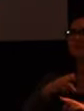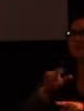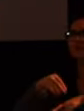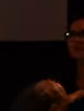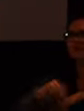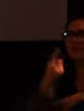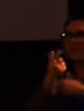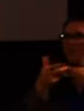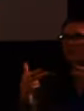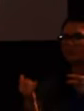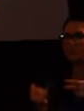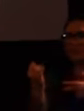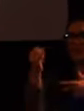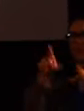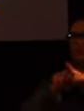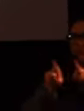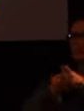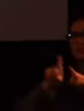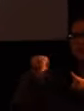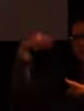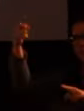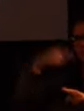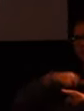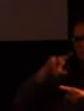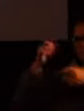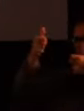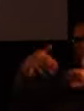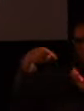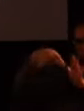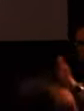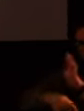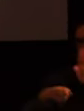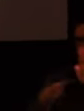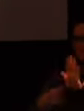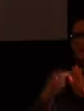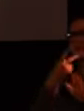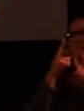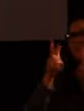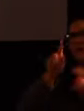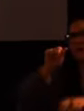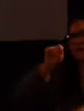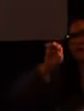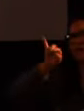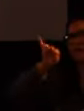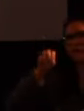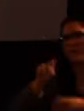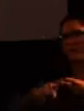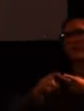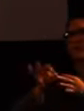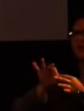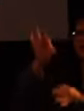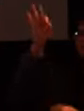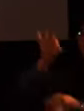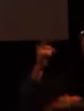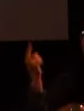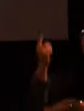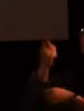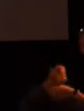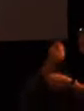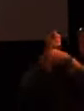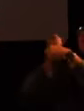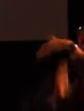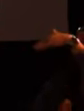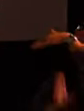coisa importante, a gente vai retomar lá na frente quando eu apresentar. A gente fala tanto de gabarito essa polêmica toda, a altura máxima das